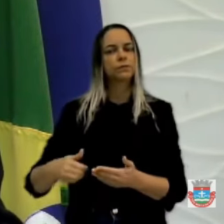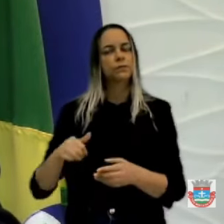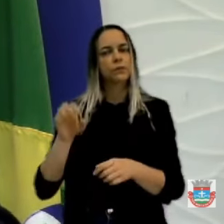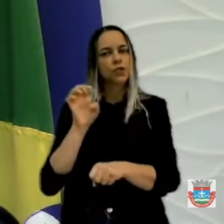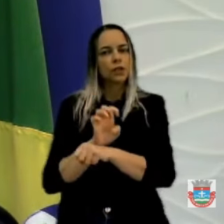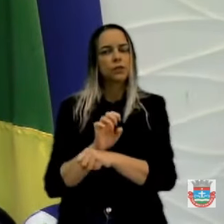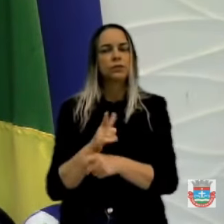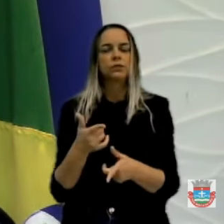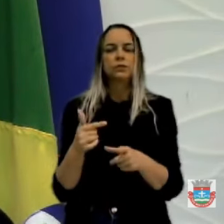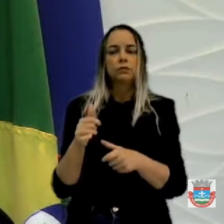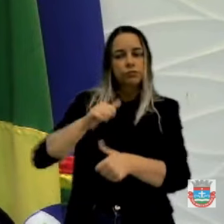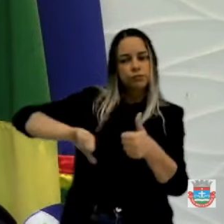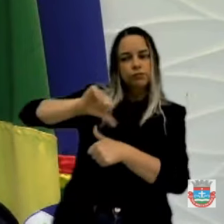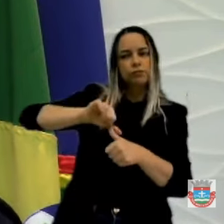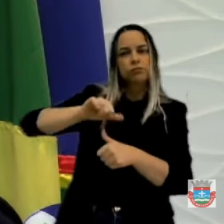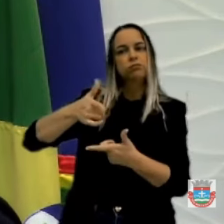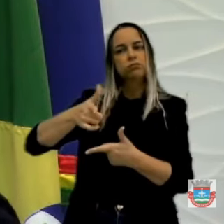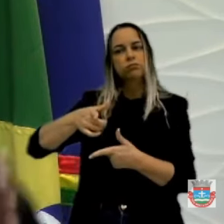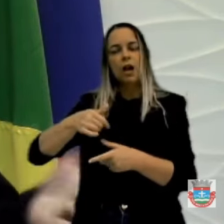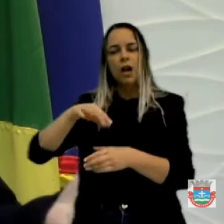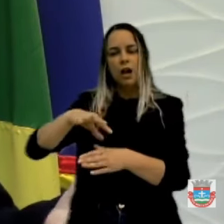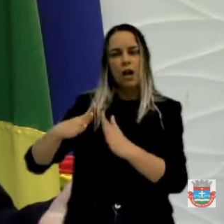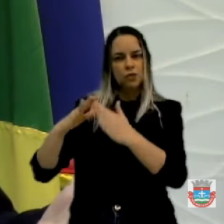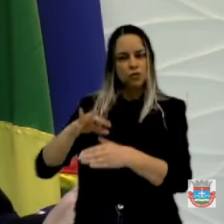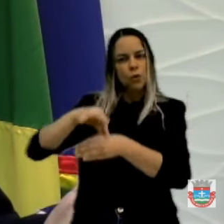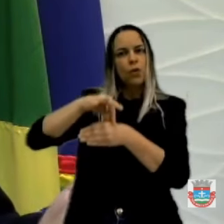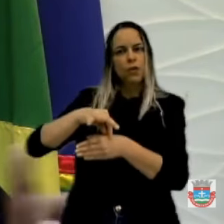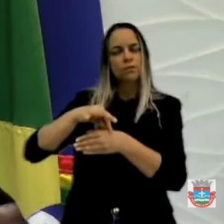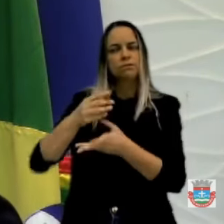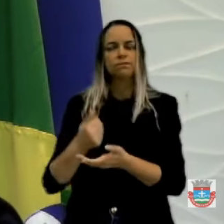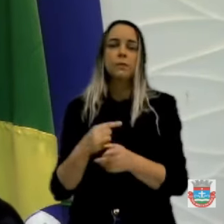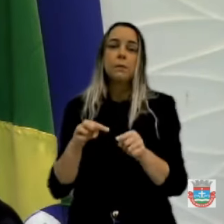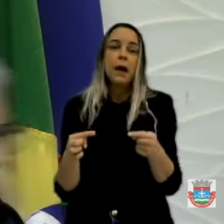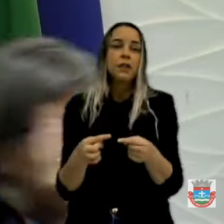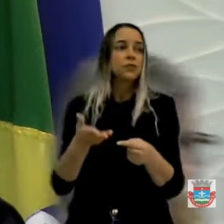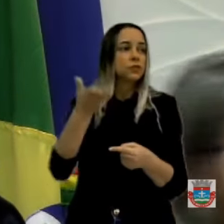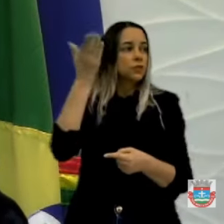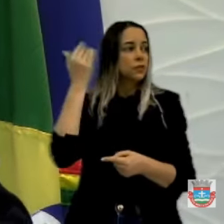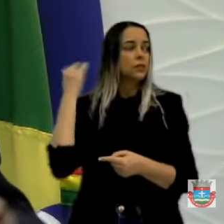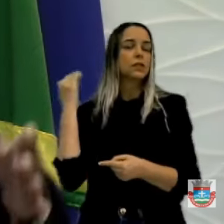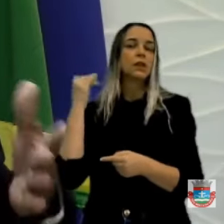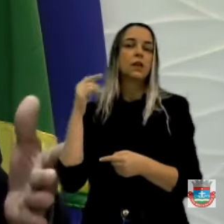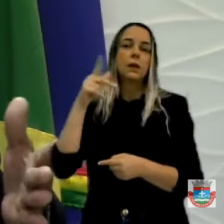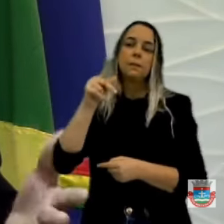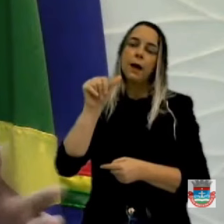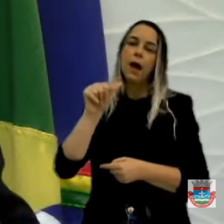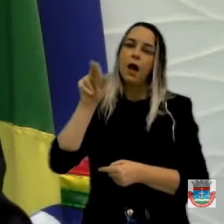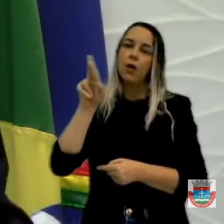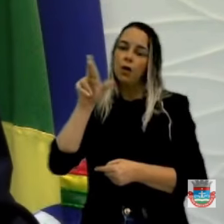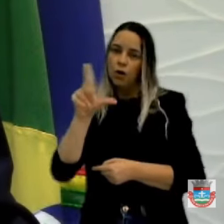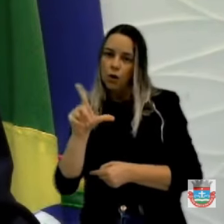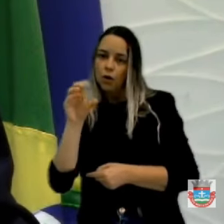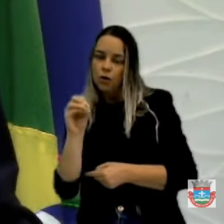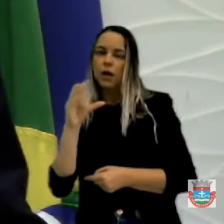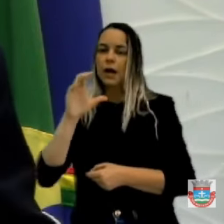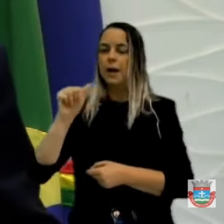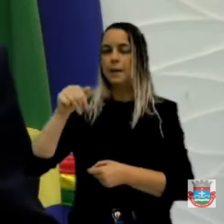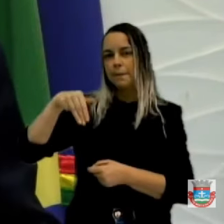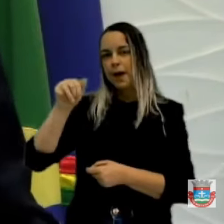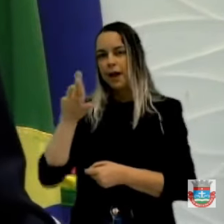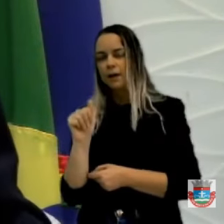R$ 1 milhão para a reforma do açougue. No tempo do governo Paulo Câmara, foi reformado o açougue